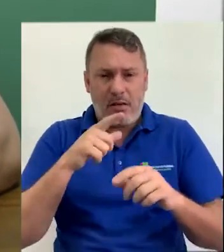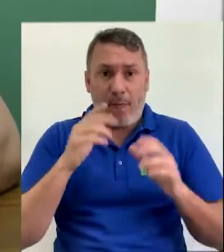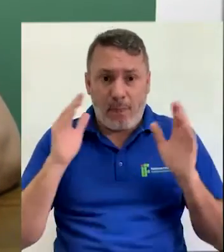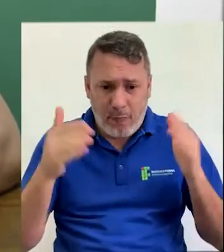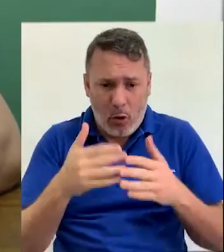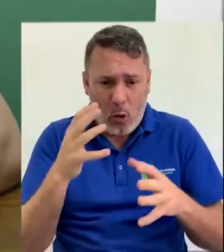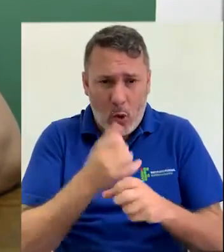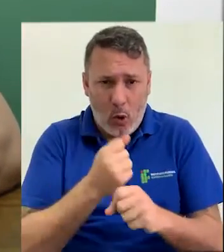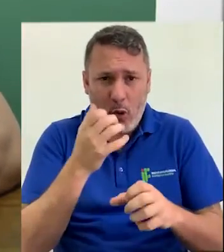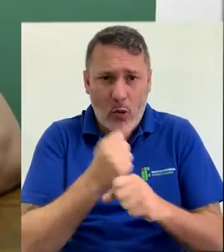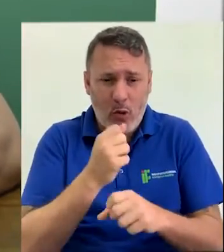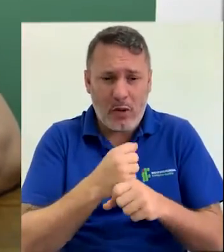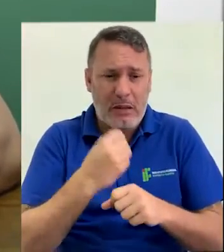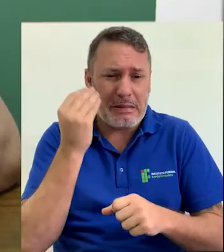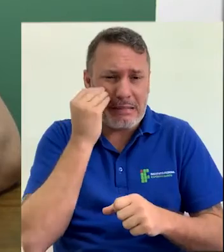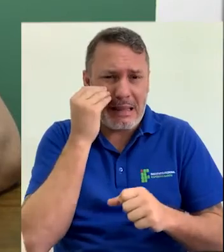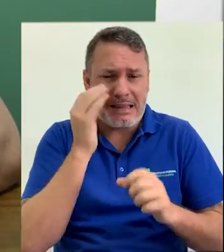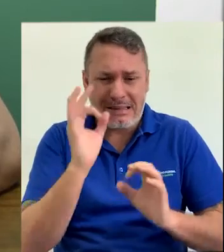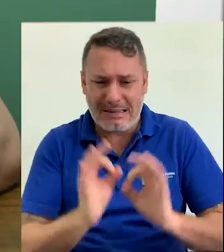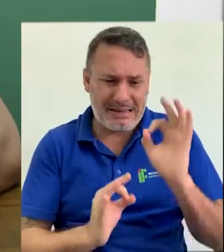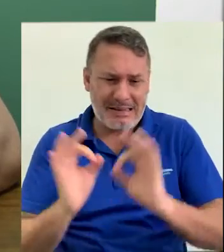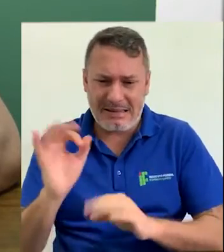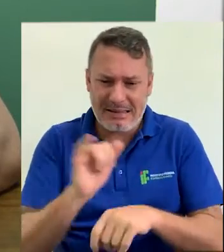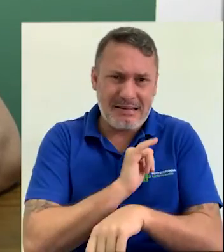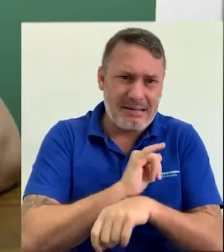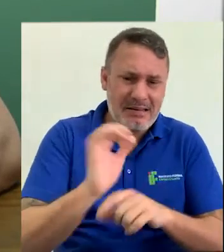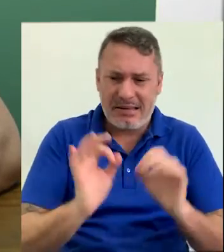conta, tentando de toda maneira resolver.